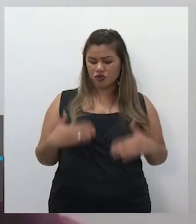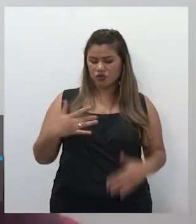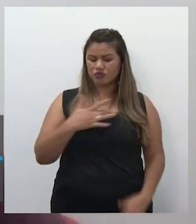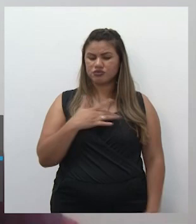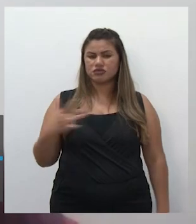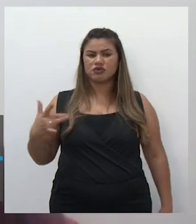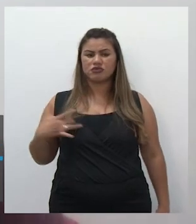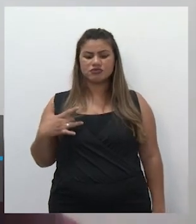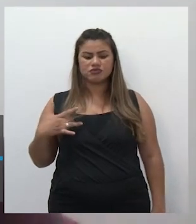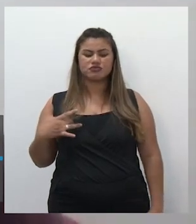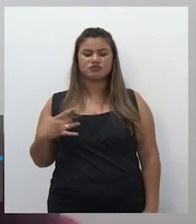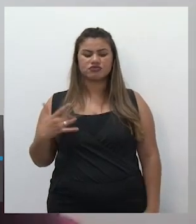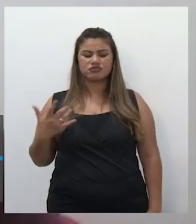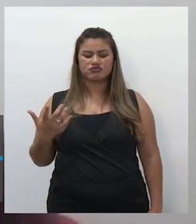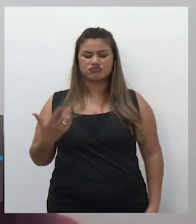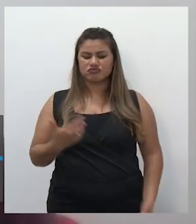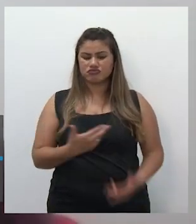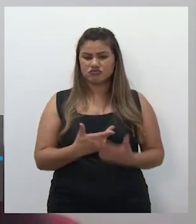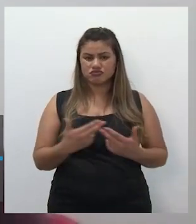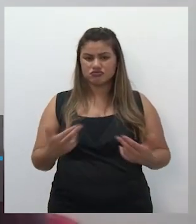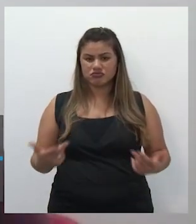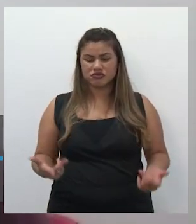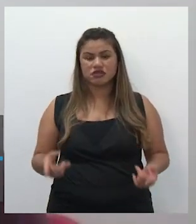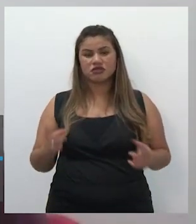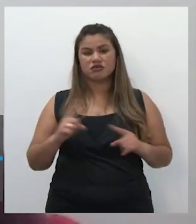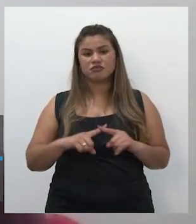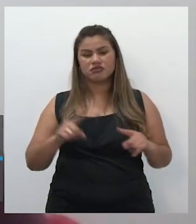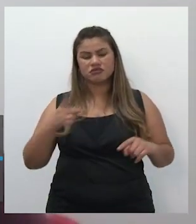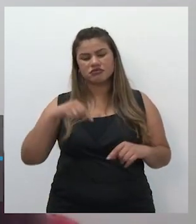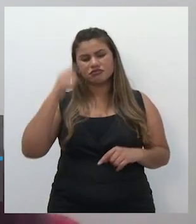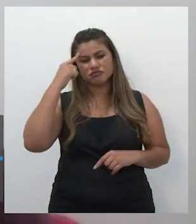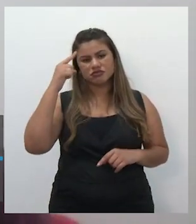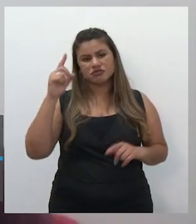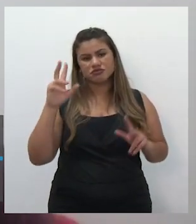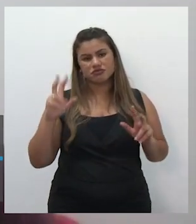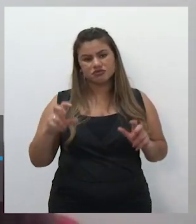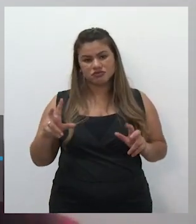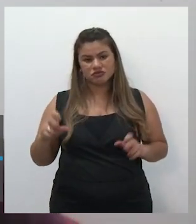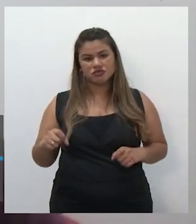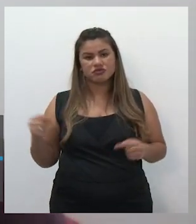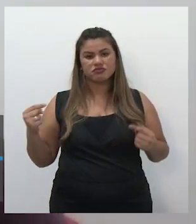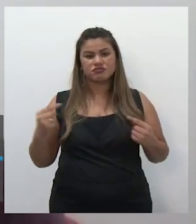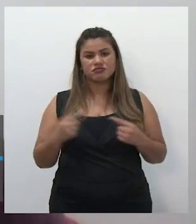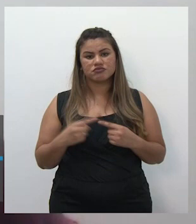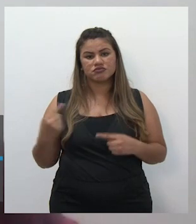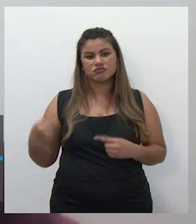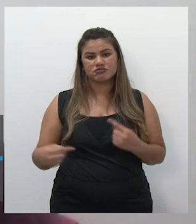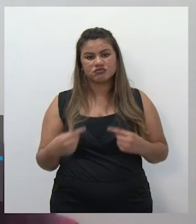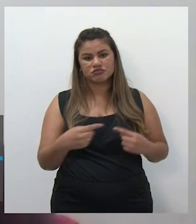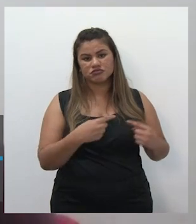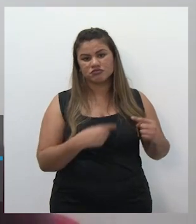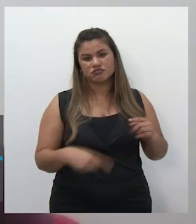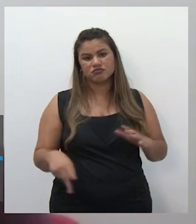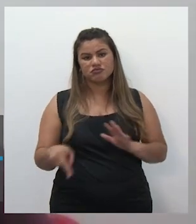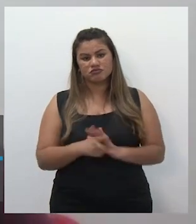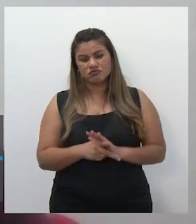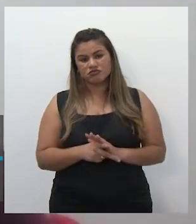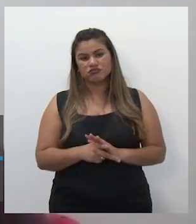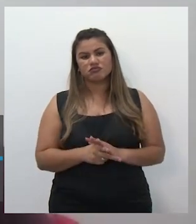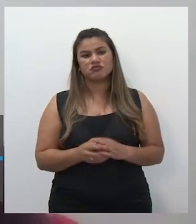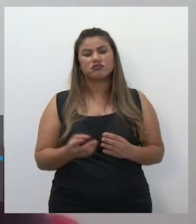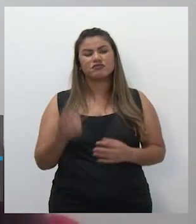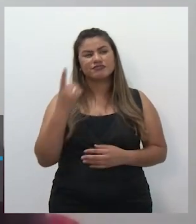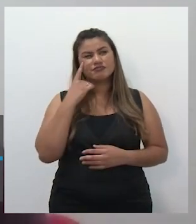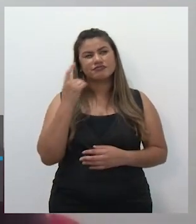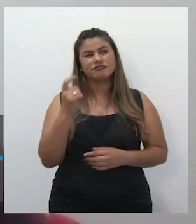série de questões. Então, quando nós pensamos no tema, essa foi uma discussão que foi feita com todo mundo, a ideia era, a gente